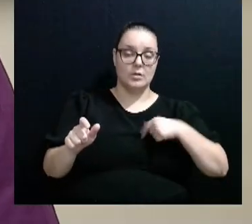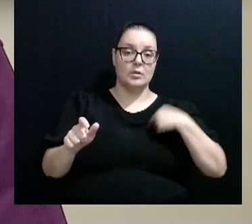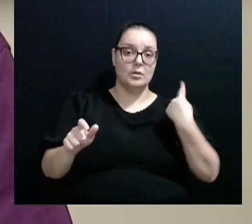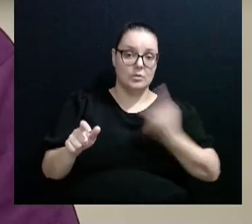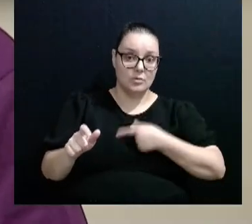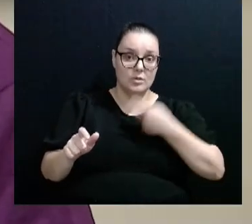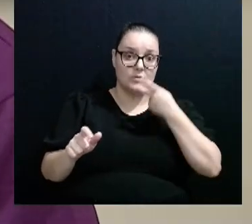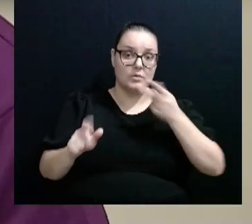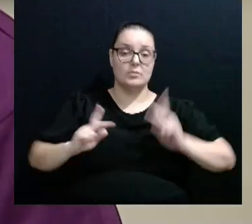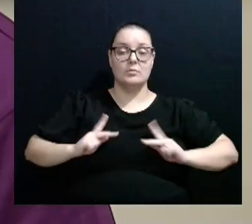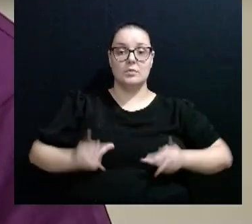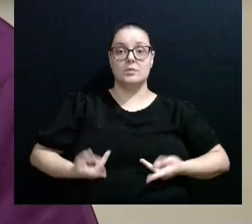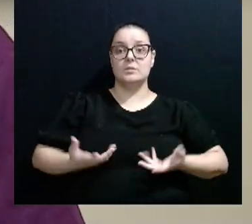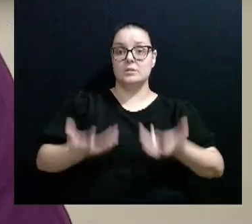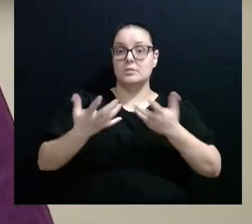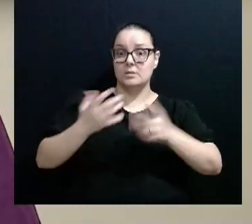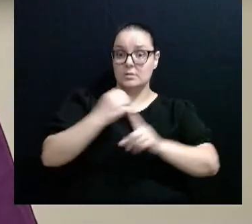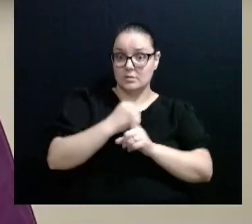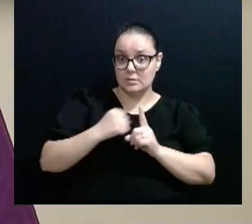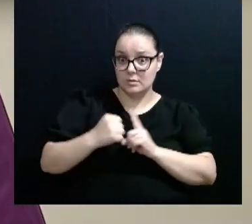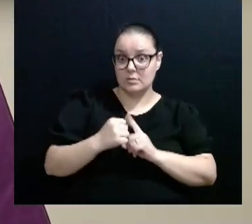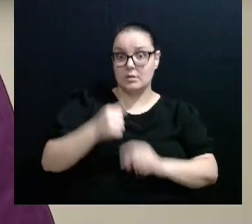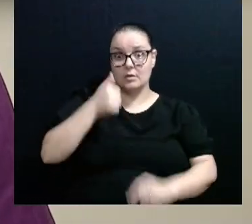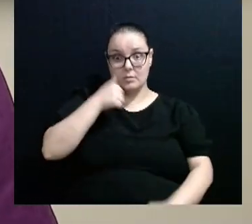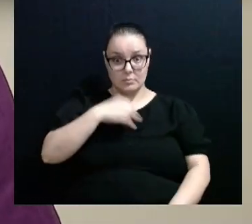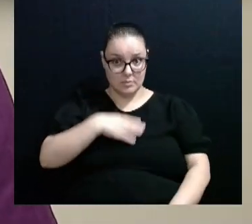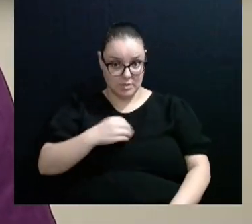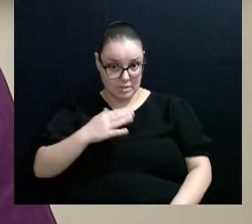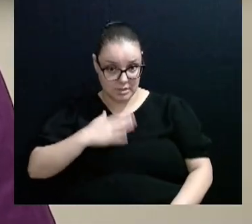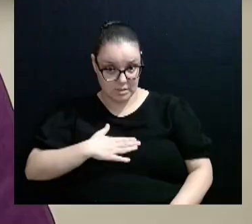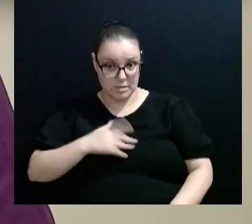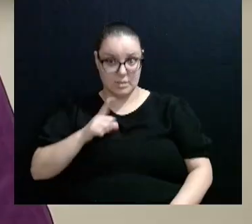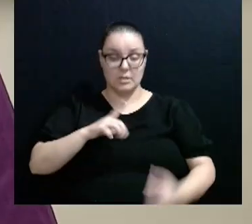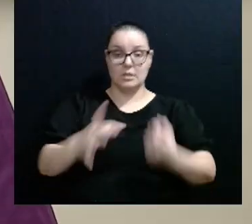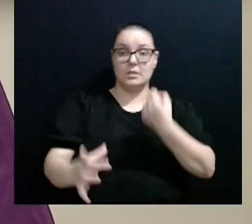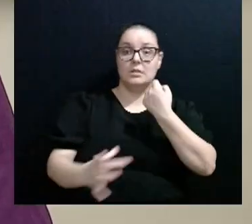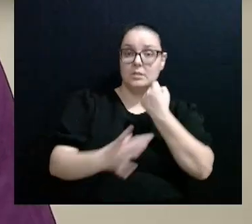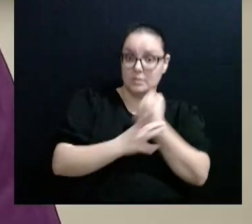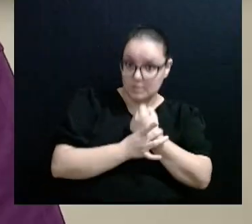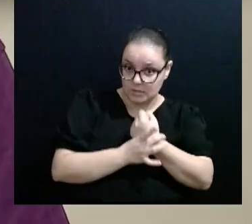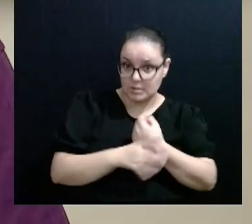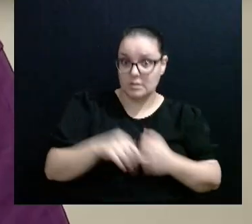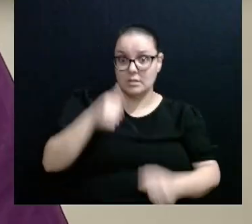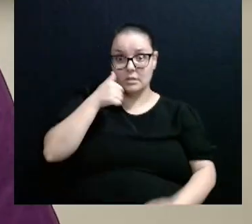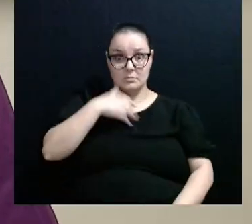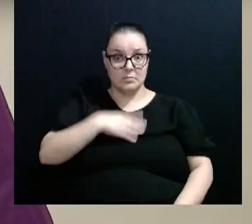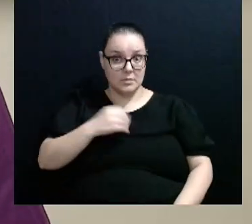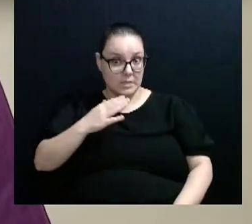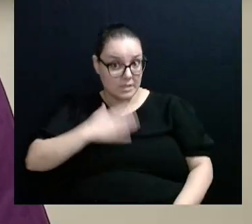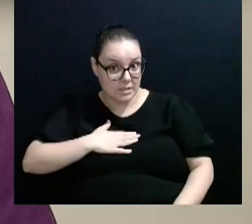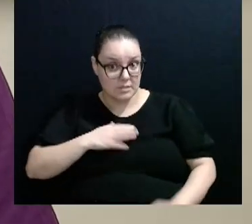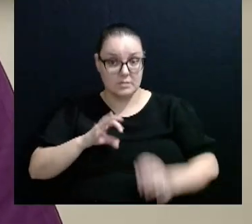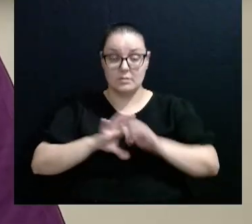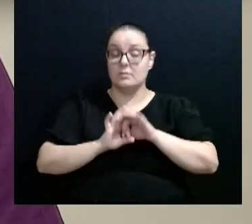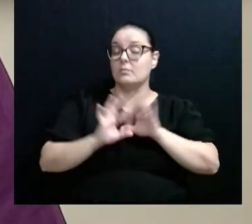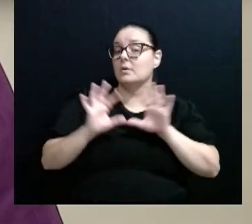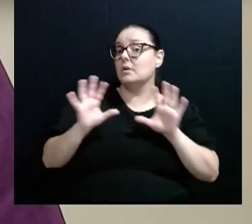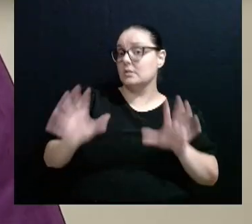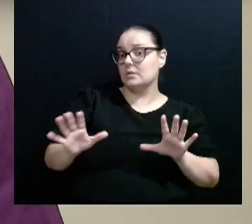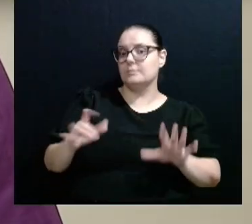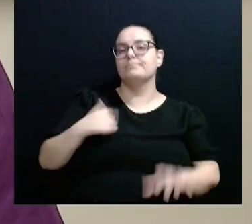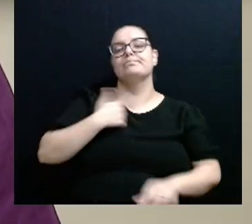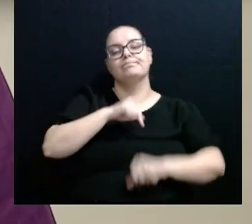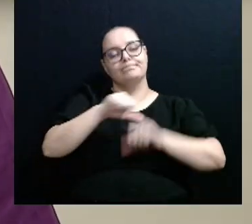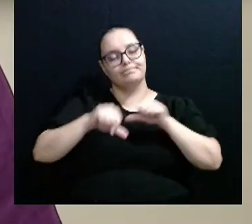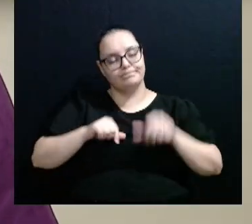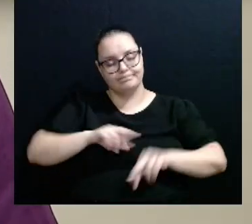sociedade onde minhas filhas possam ter segurança, onde elas possam ter liberdade, a gente tem que mudar muito. E aqui